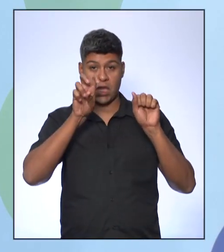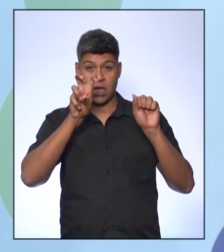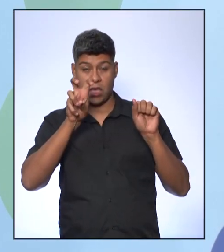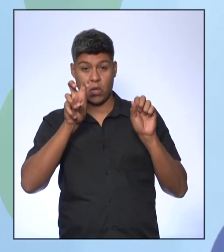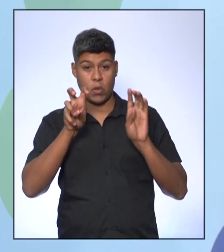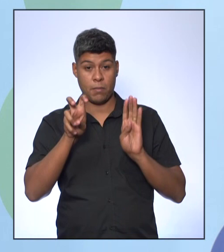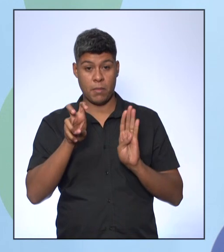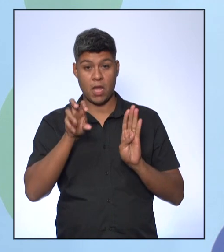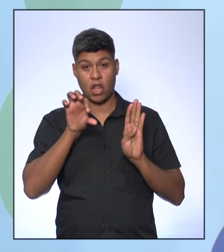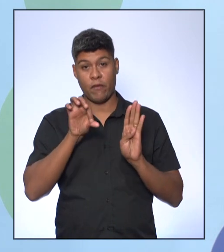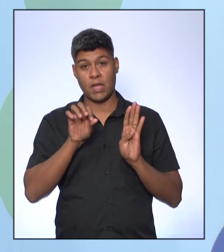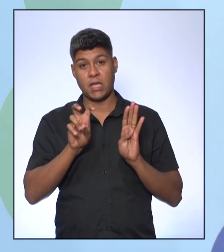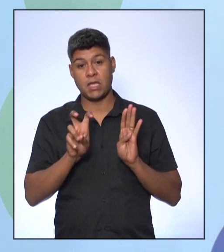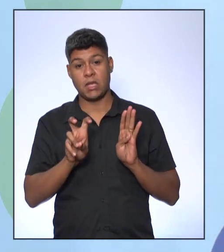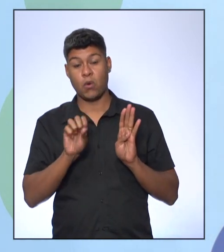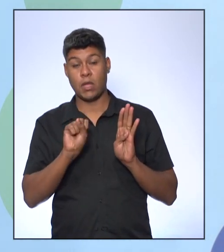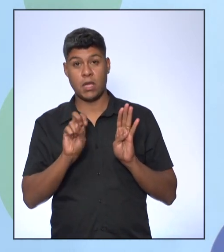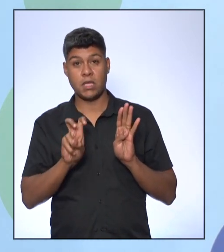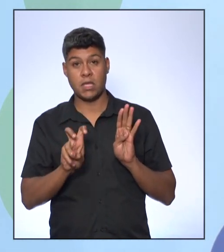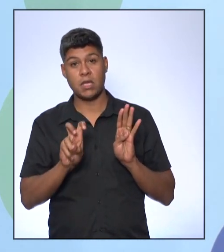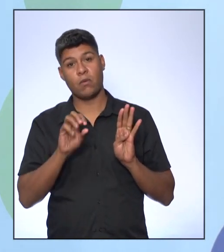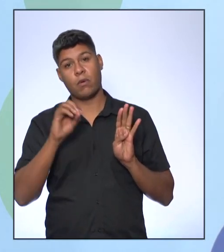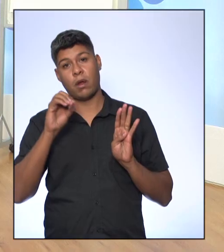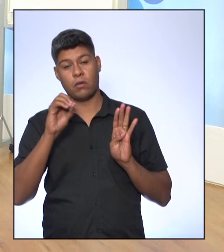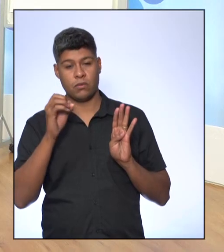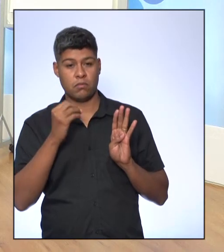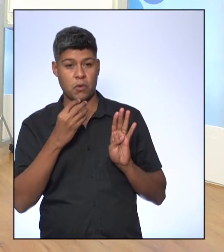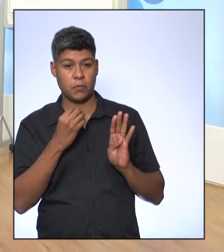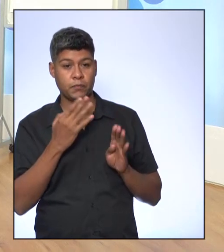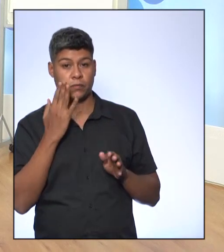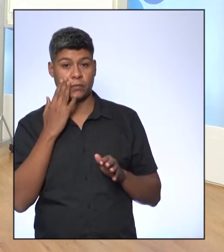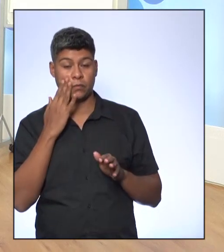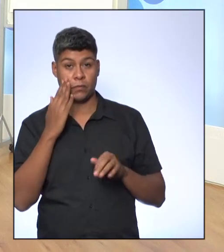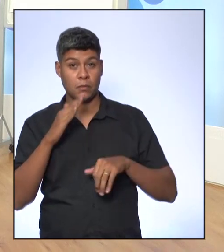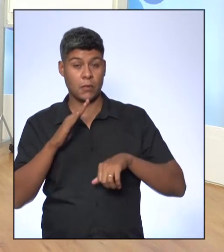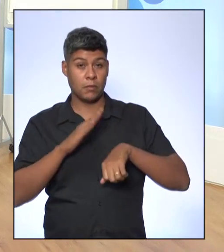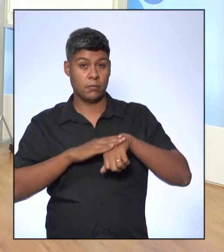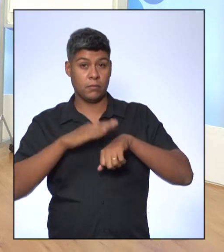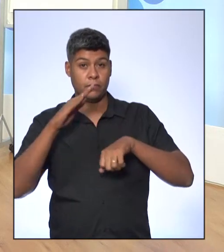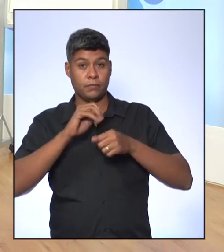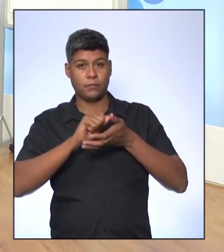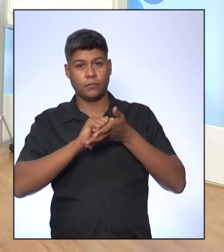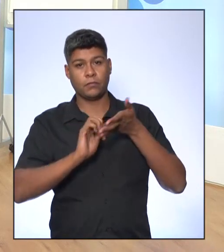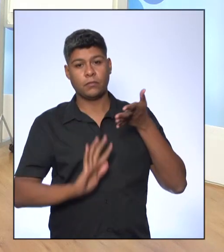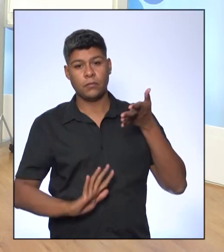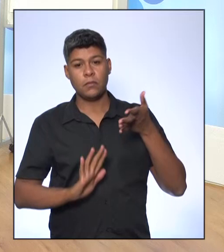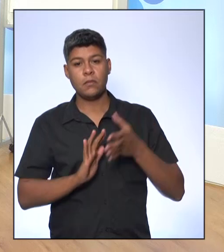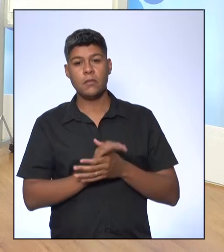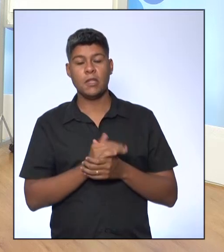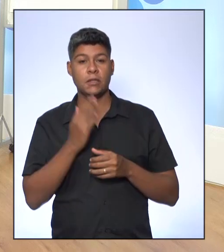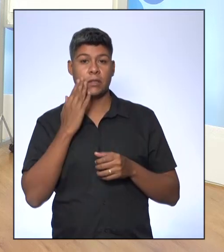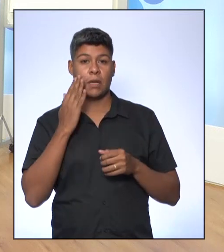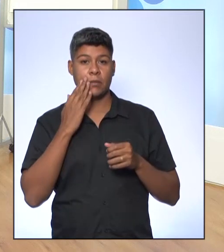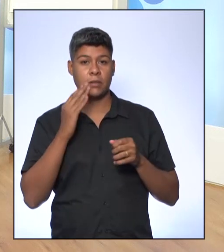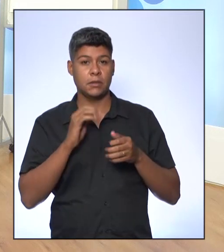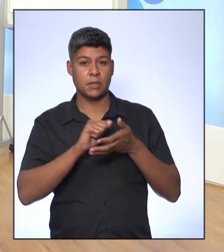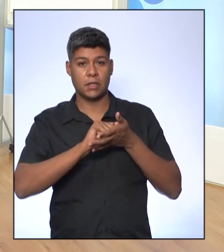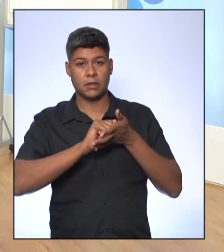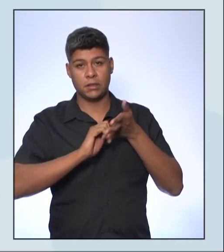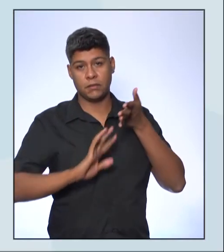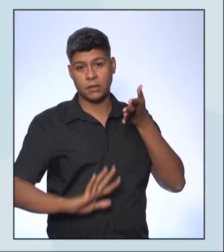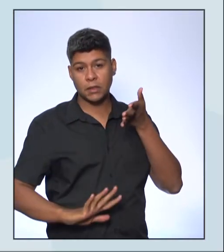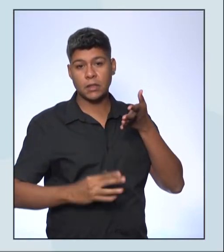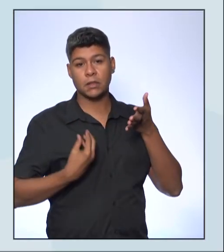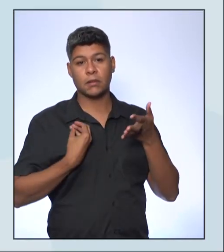85 graus? Isso mesmo. Ah, muito bom. Isso mesmo. Vamos para mais um exercício? Vamos. Então, no próximo exercício na tela aí